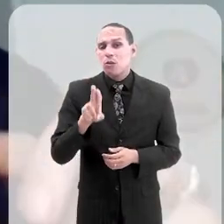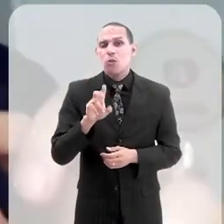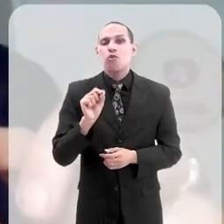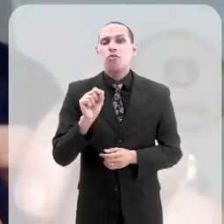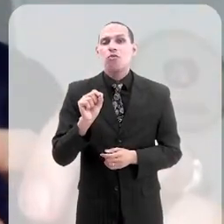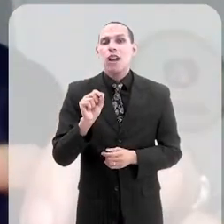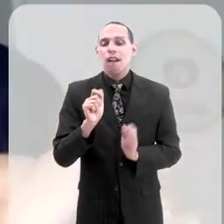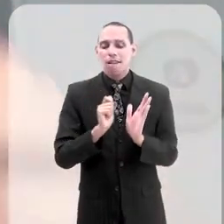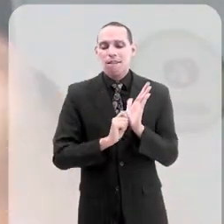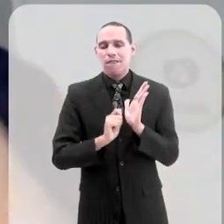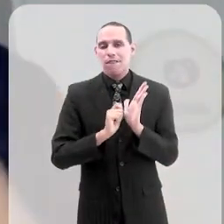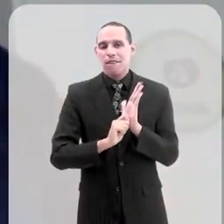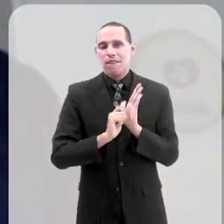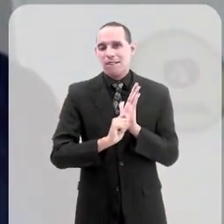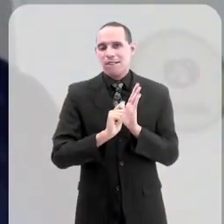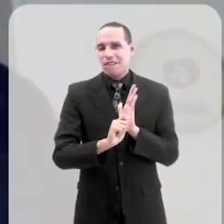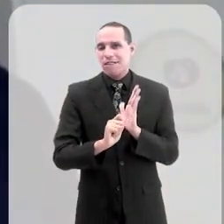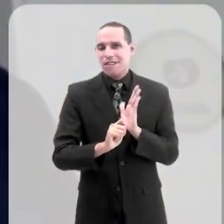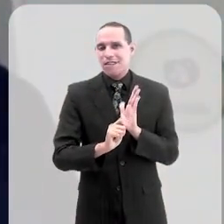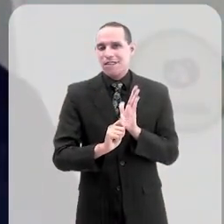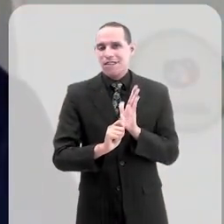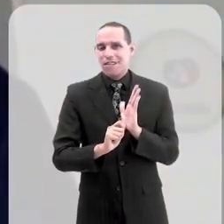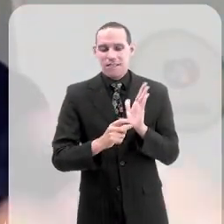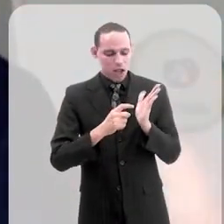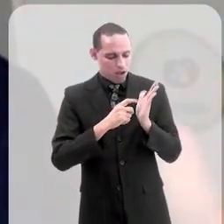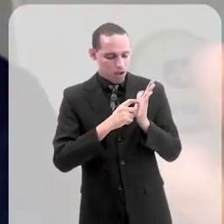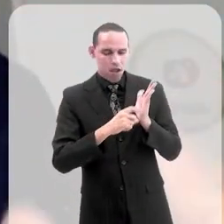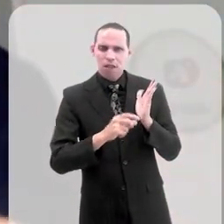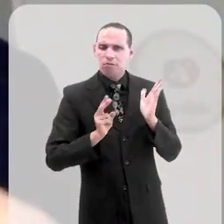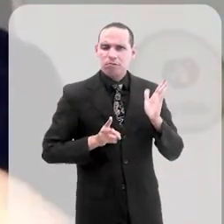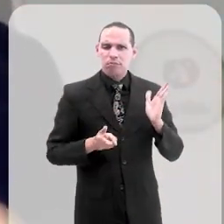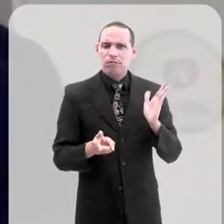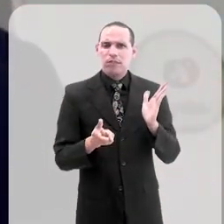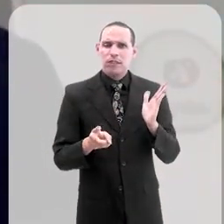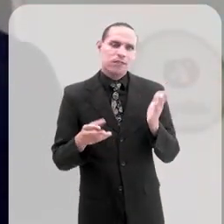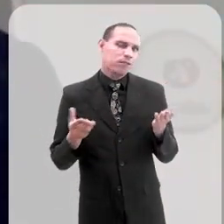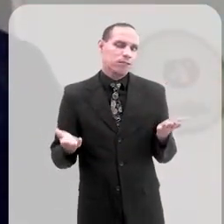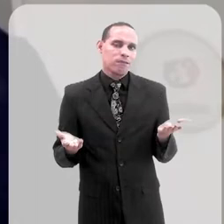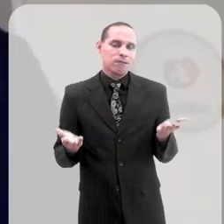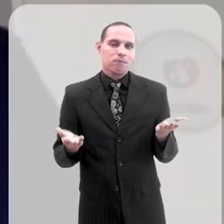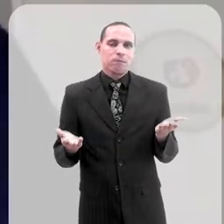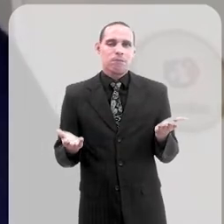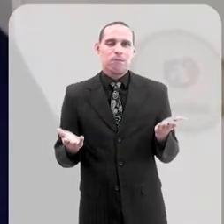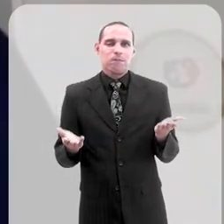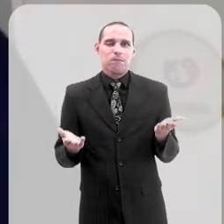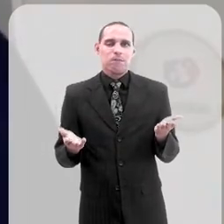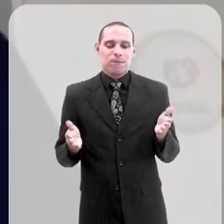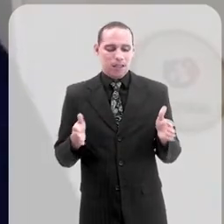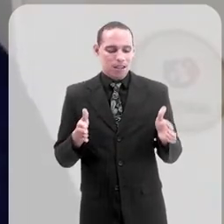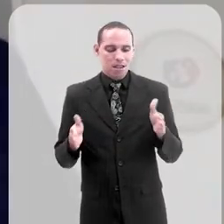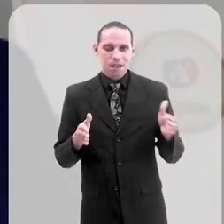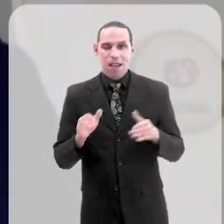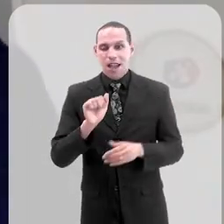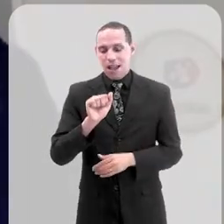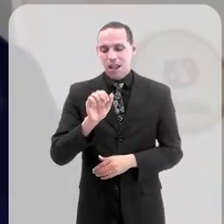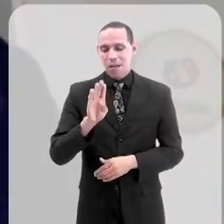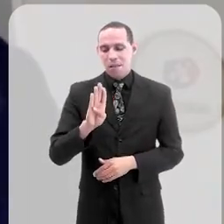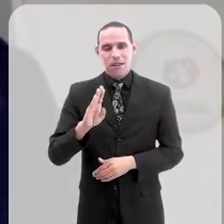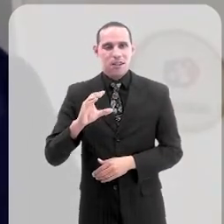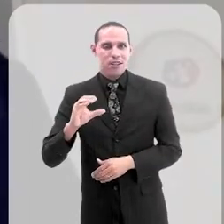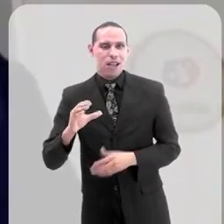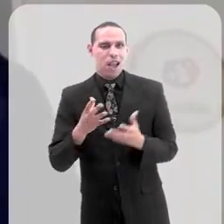a escrita. Ele nunca vem sem a escrita. Então, é óbvio que na fase de alfabetização,